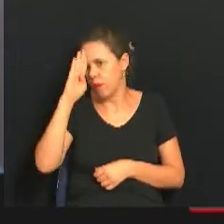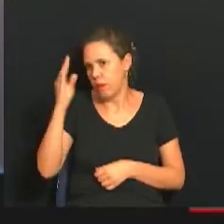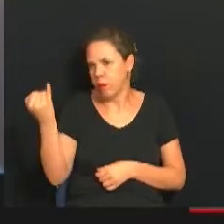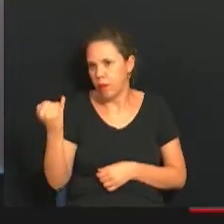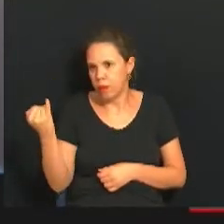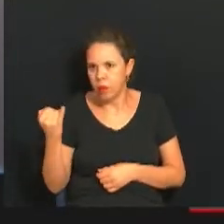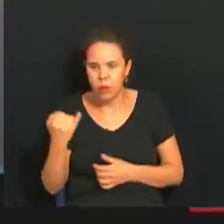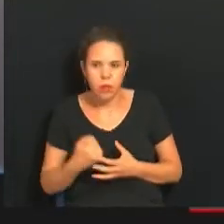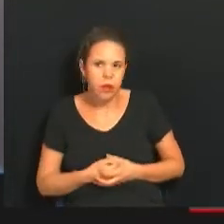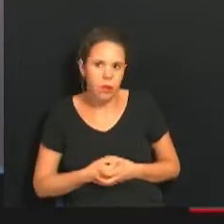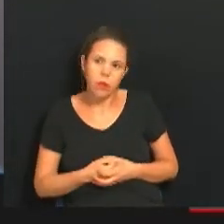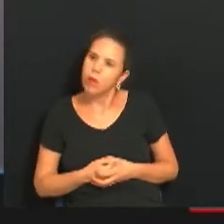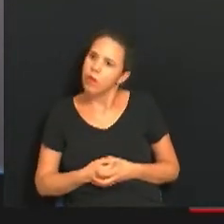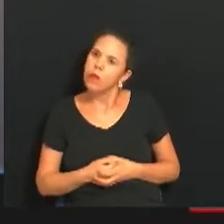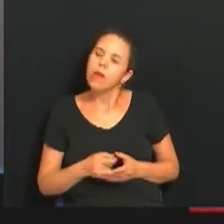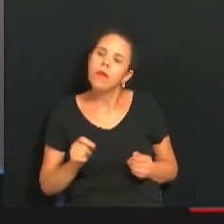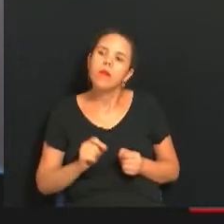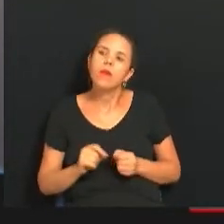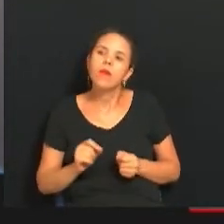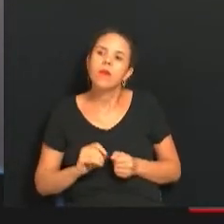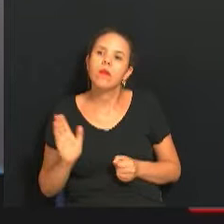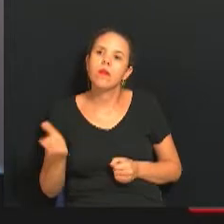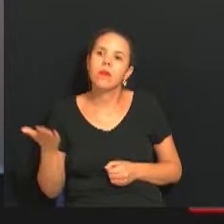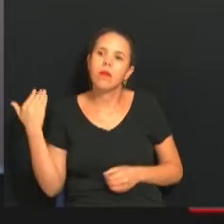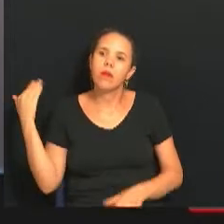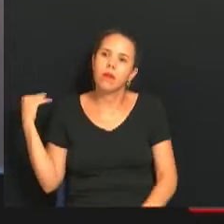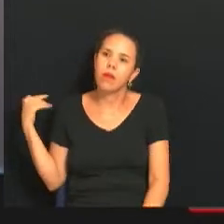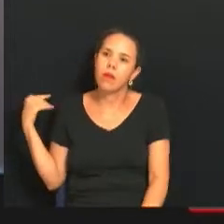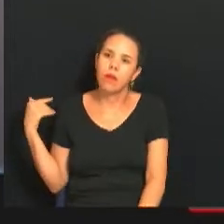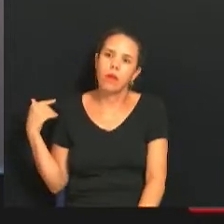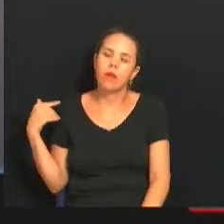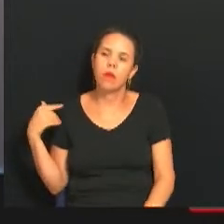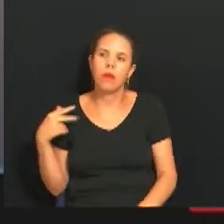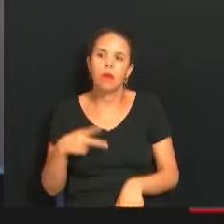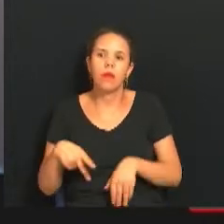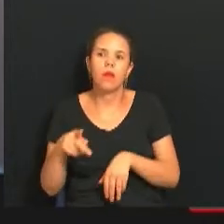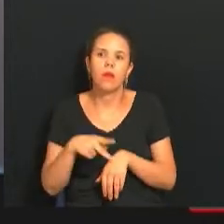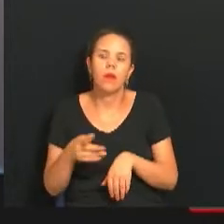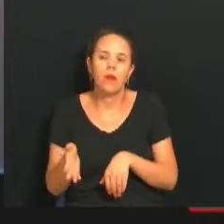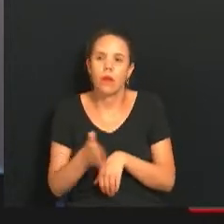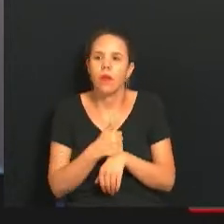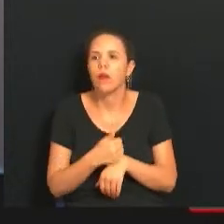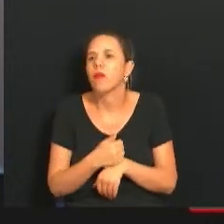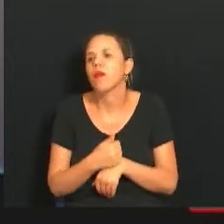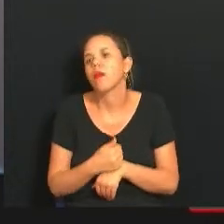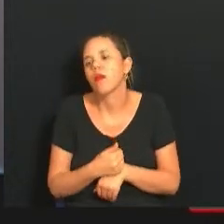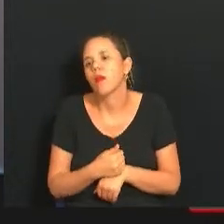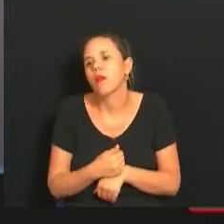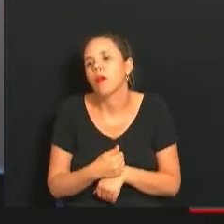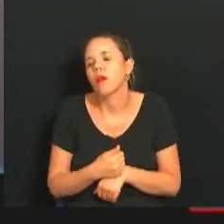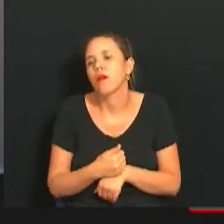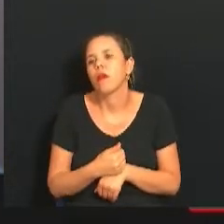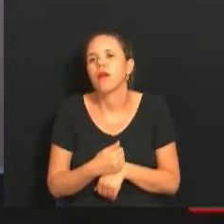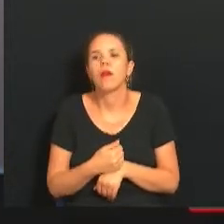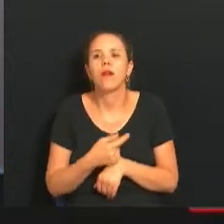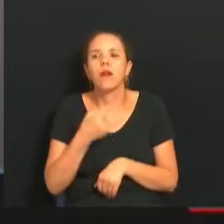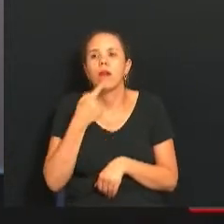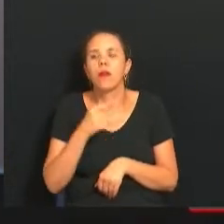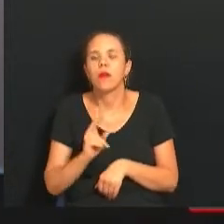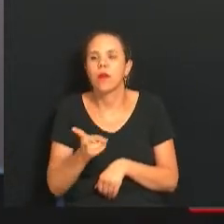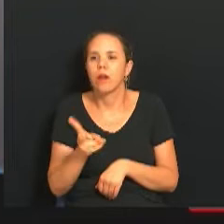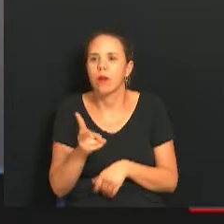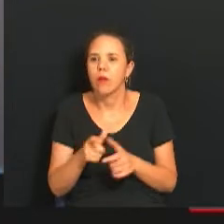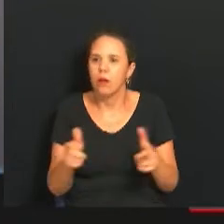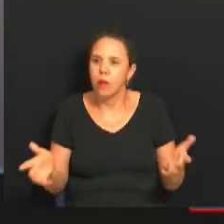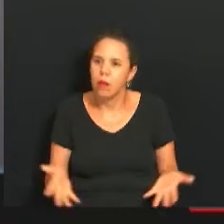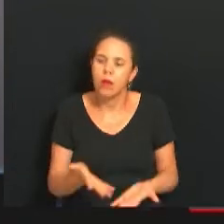ela fazia já desde a época da União Soviética, mas desde antes, desde o Império Russo, né? Ou seja, a Rússia sempre foi